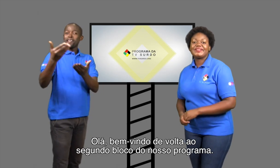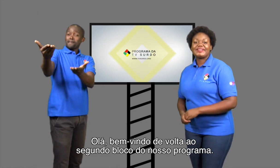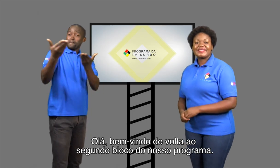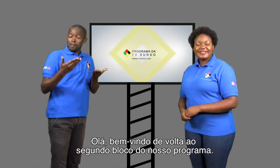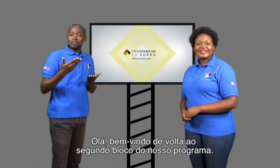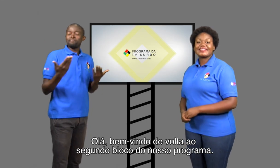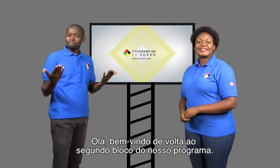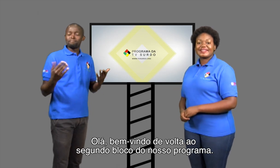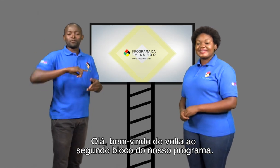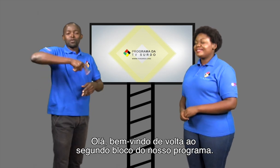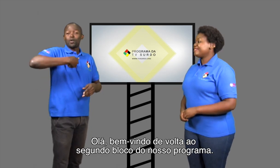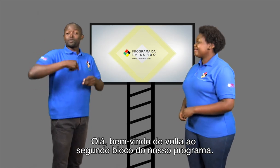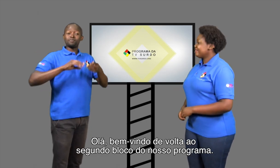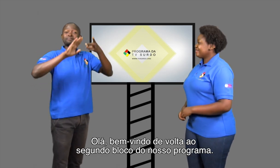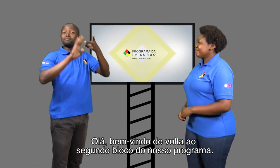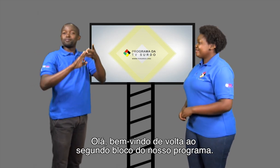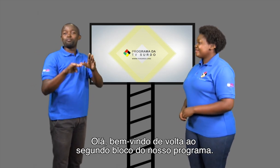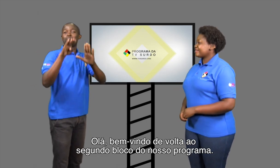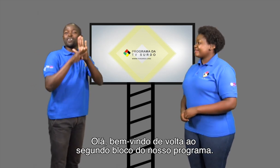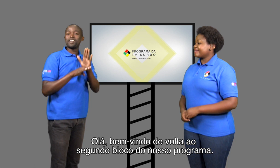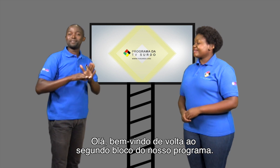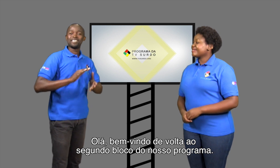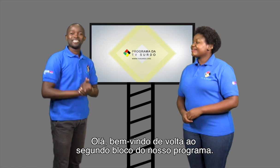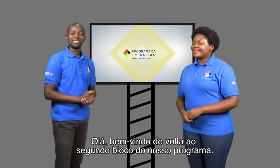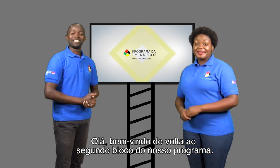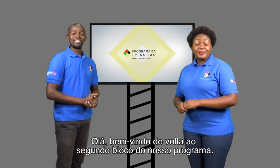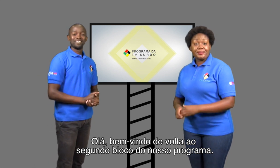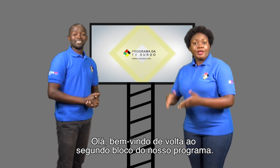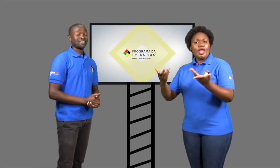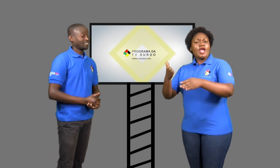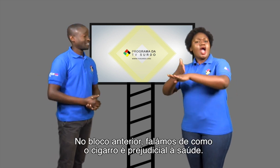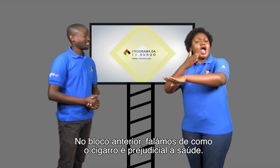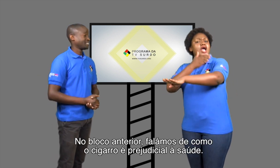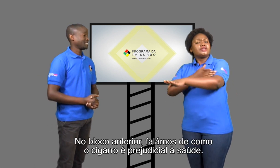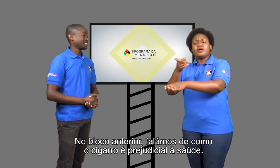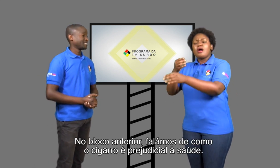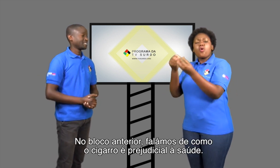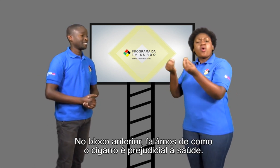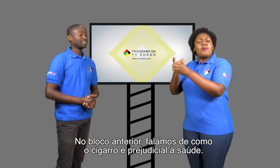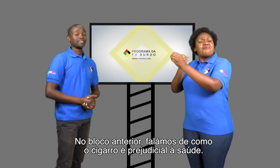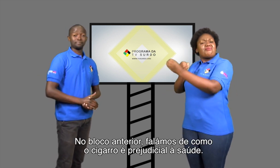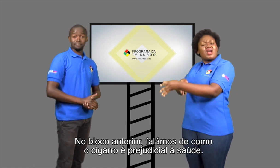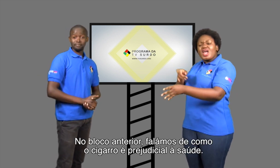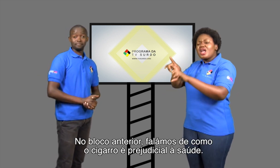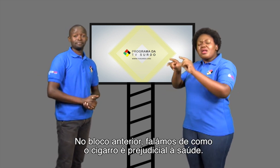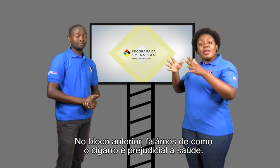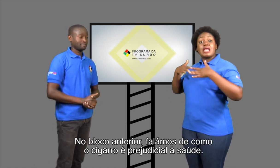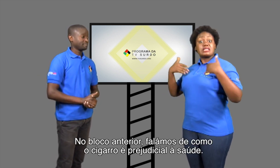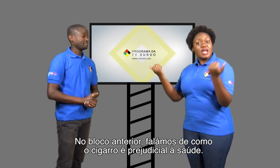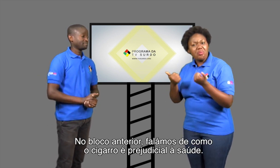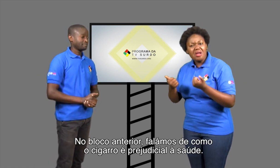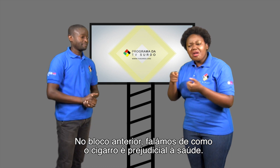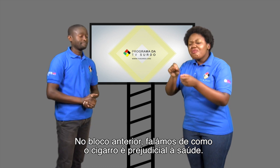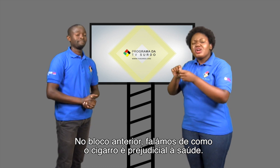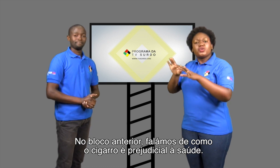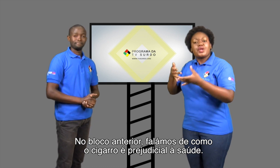Olá! Bem-vindo de volta ao segundo bloco do nosso programa. No bloco anterior, falamos de como